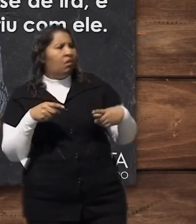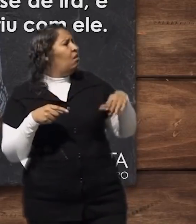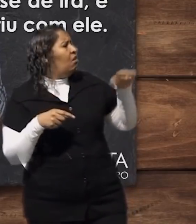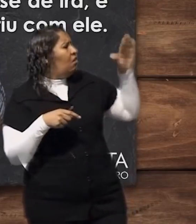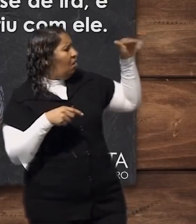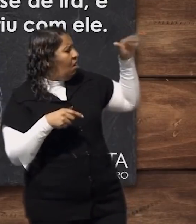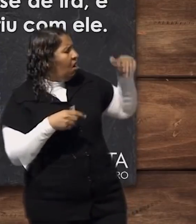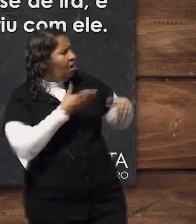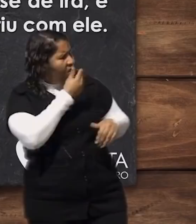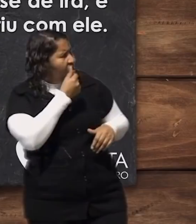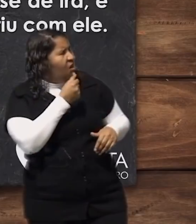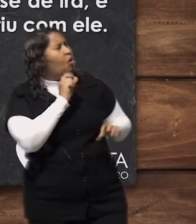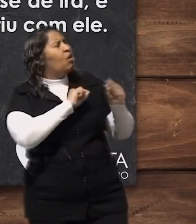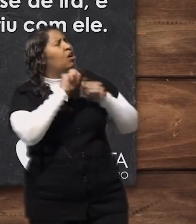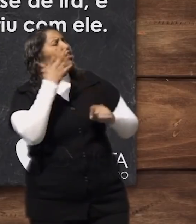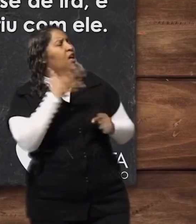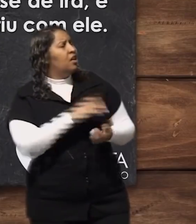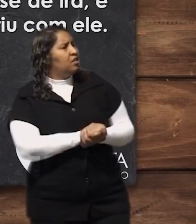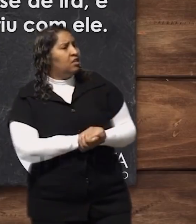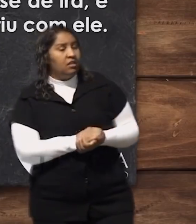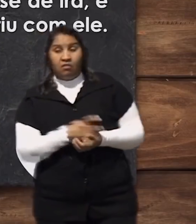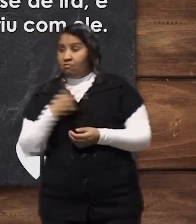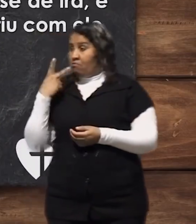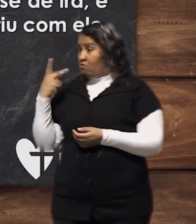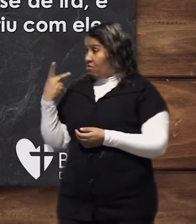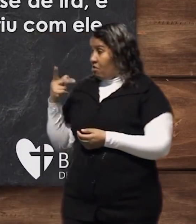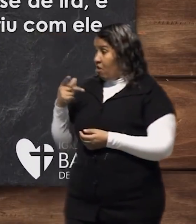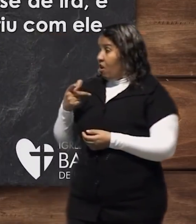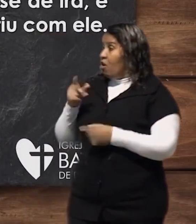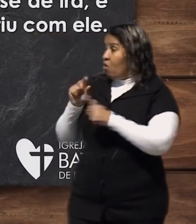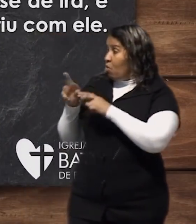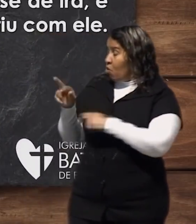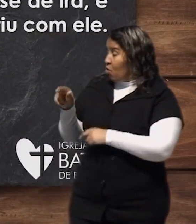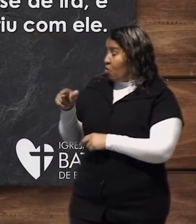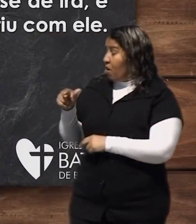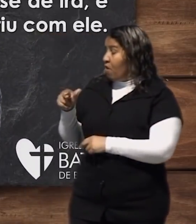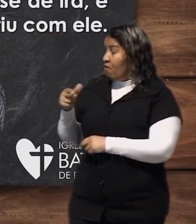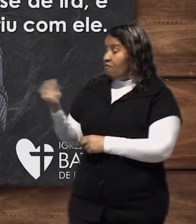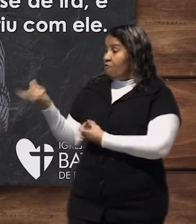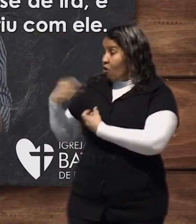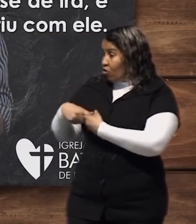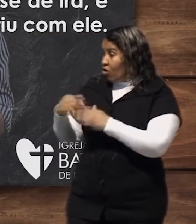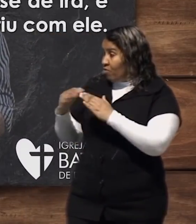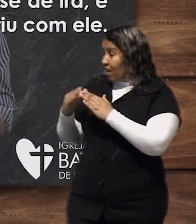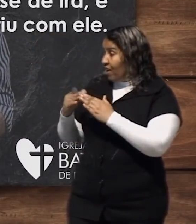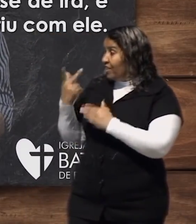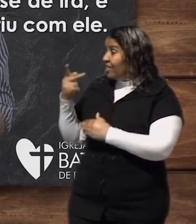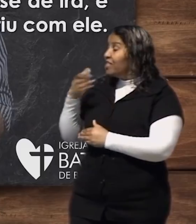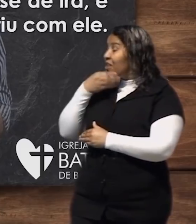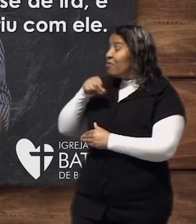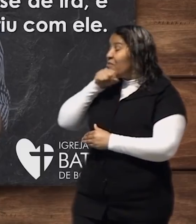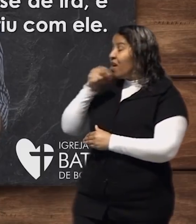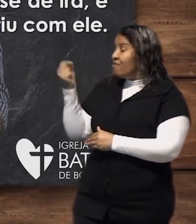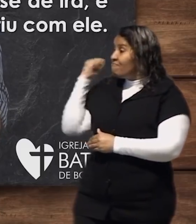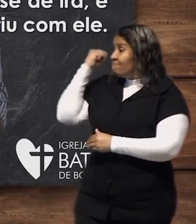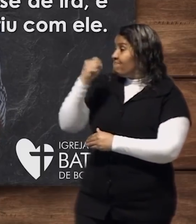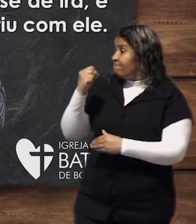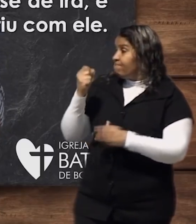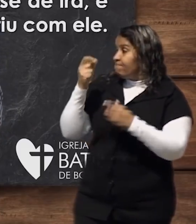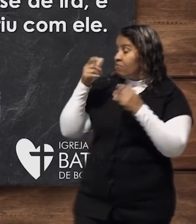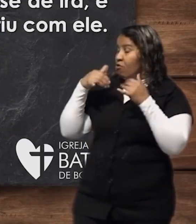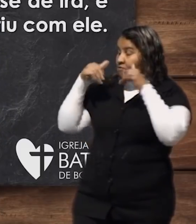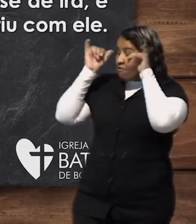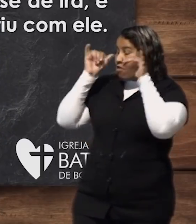e este lhe respondeu seu irmão voltou o seu pai matou o novilho gordo Porque eu recebeu de volta são e salvo